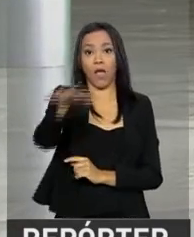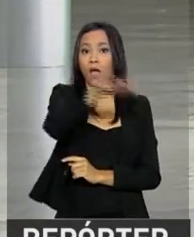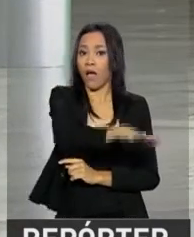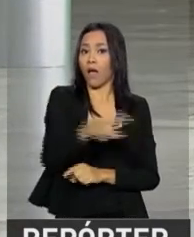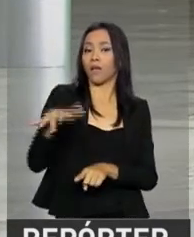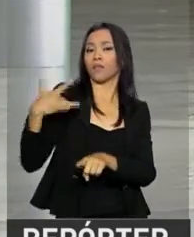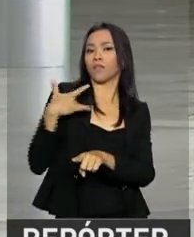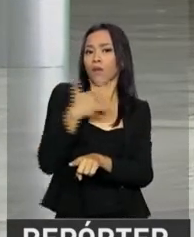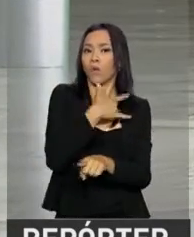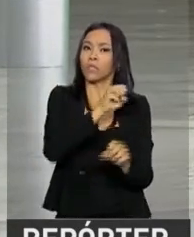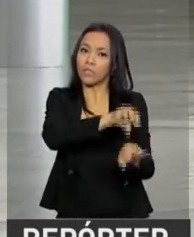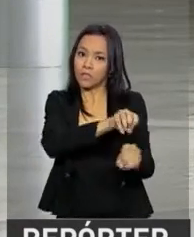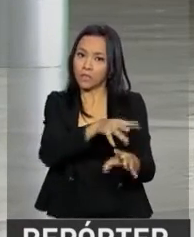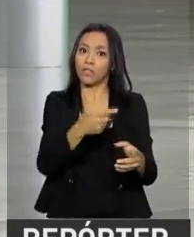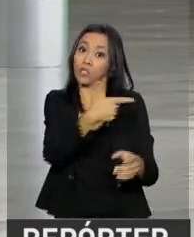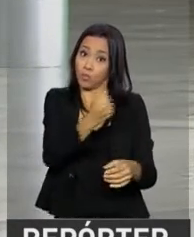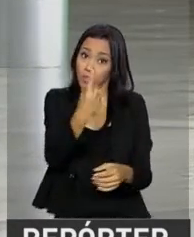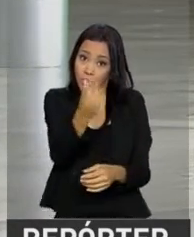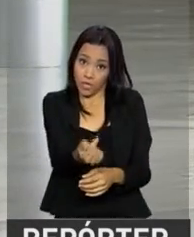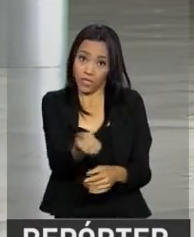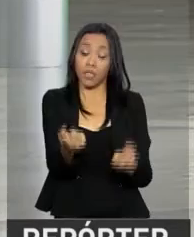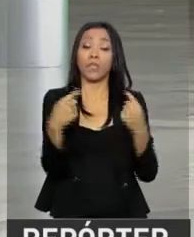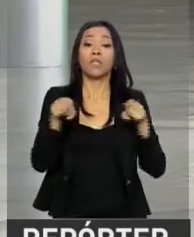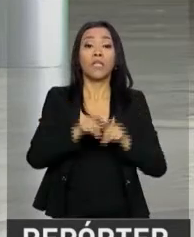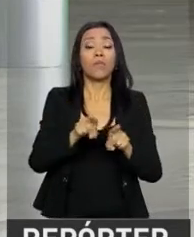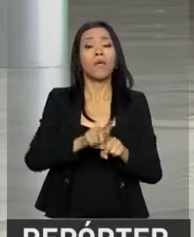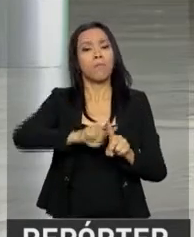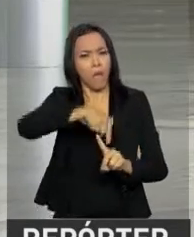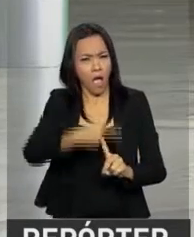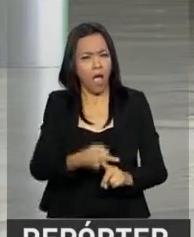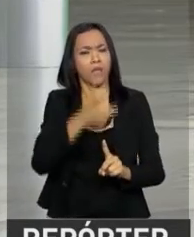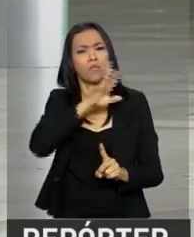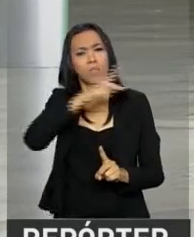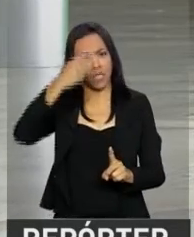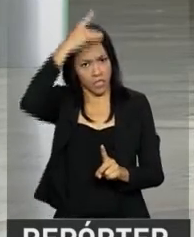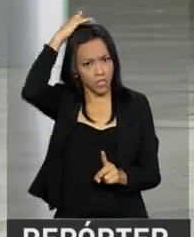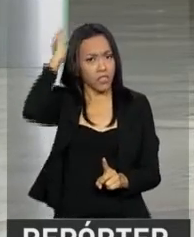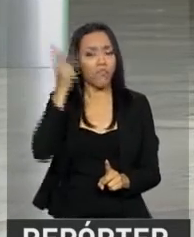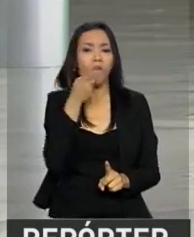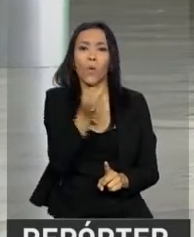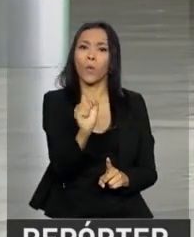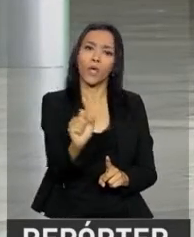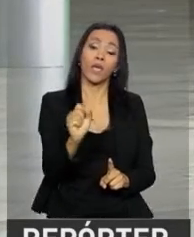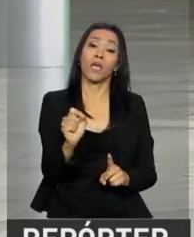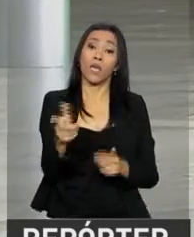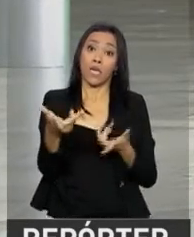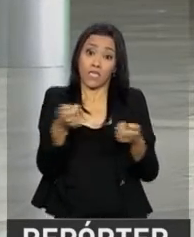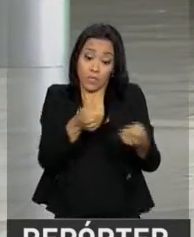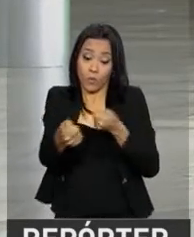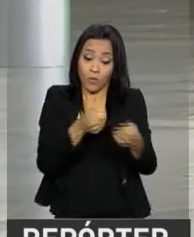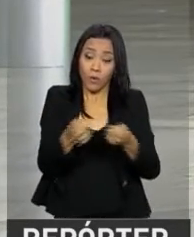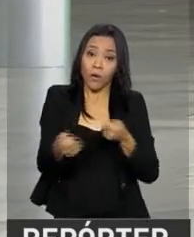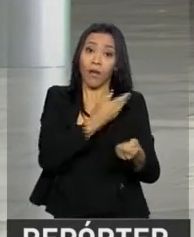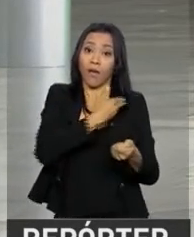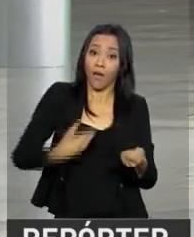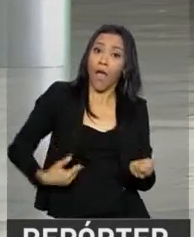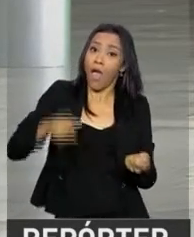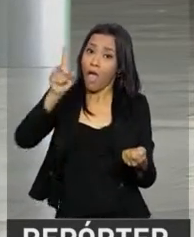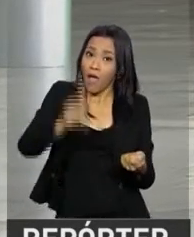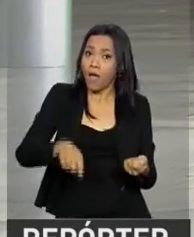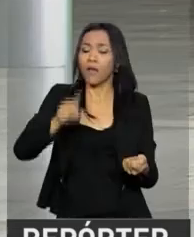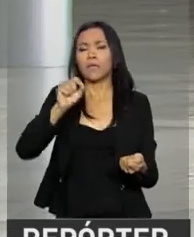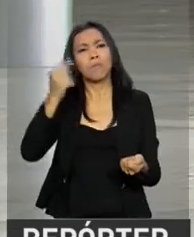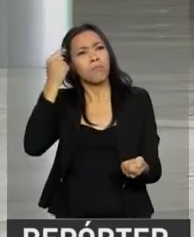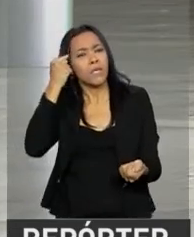de 2017. Michel Temer disse também nessa entrevista que conter os gastos públicos é uma questão de Estado, de um governo